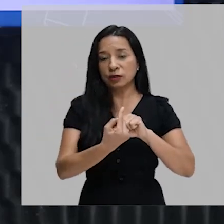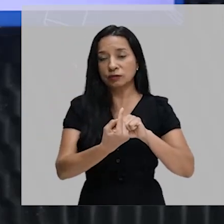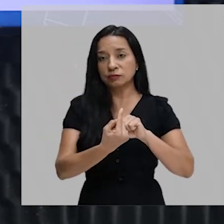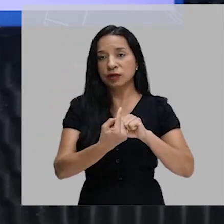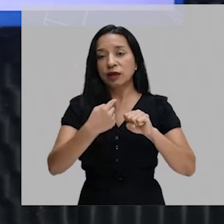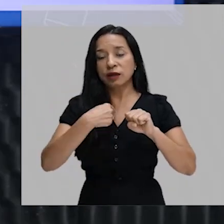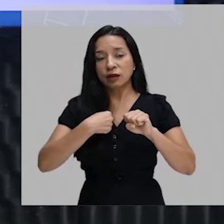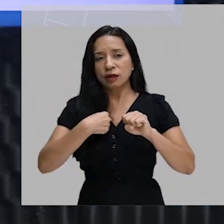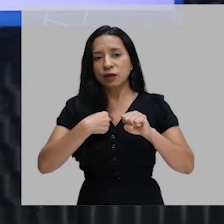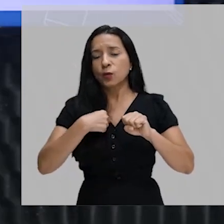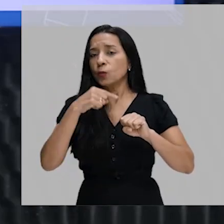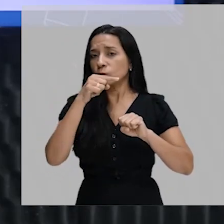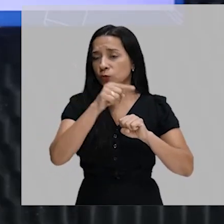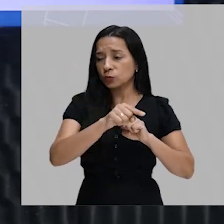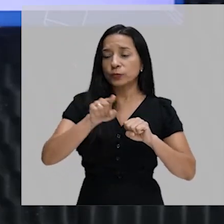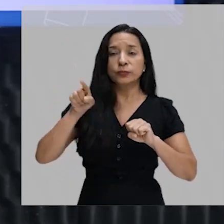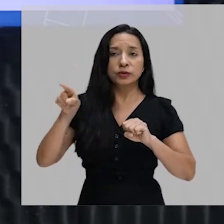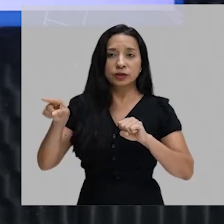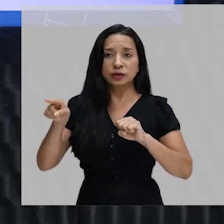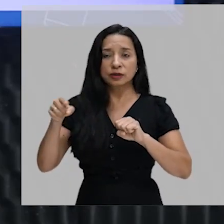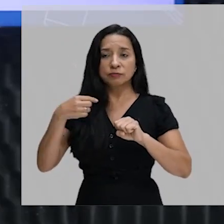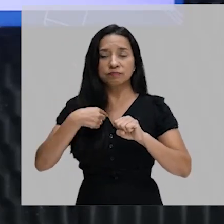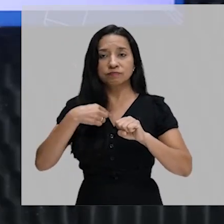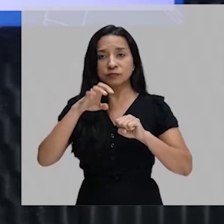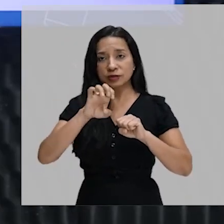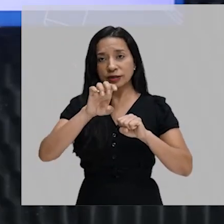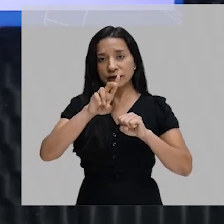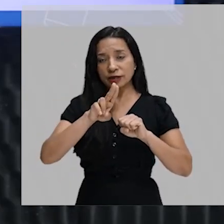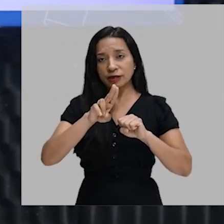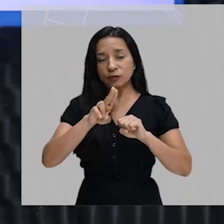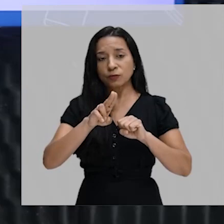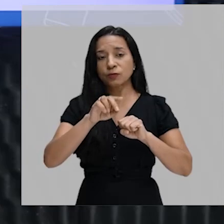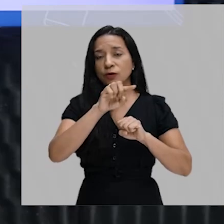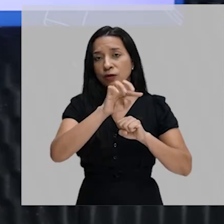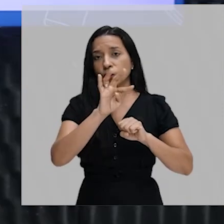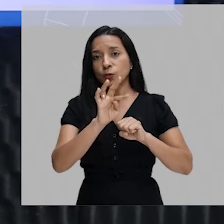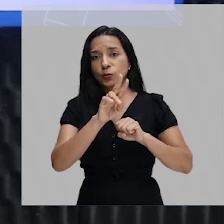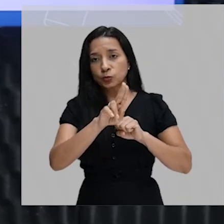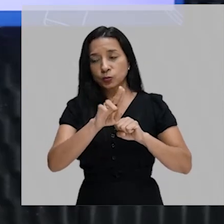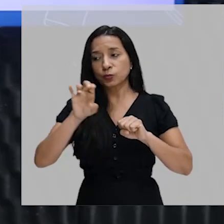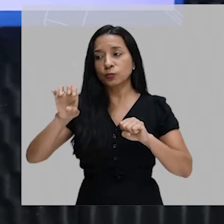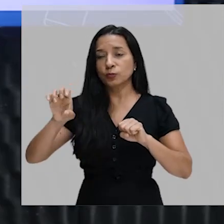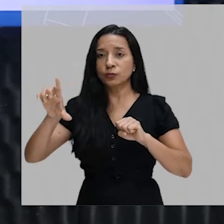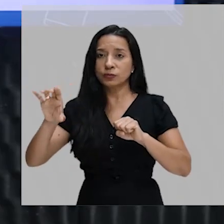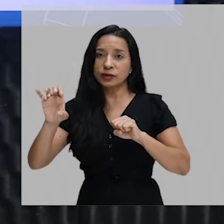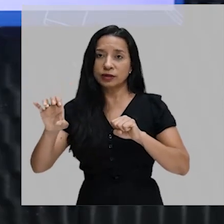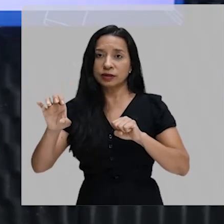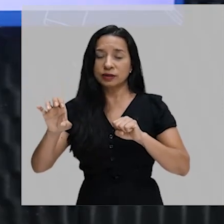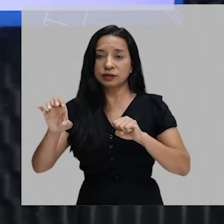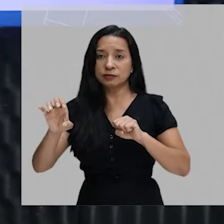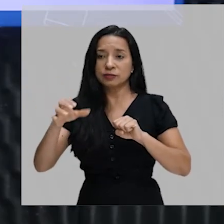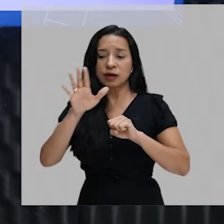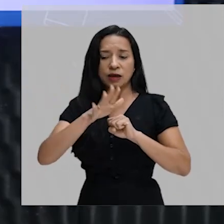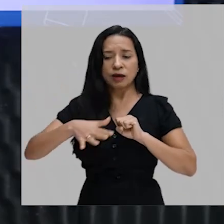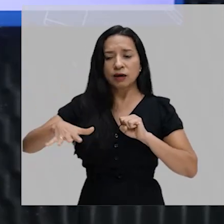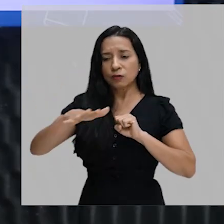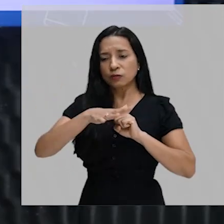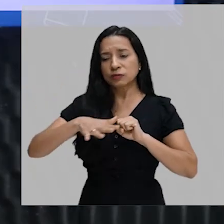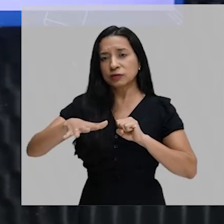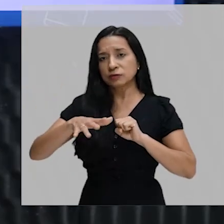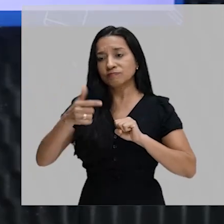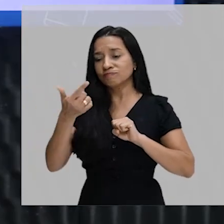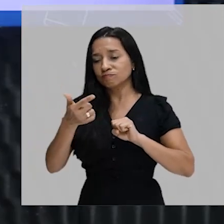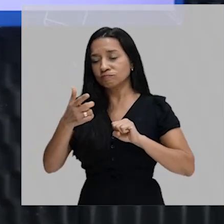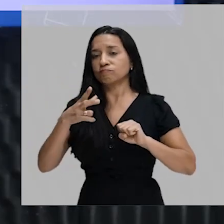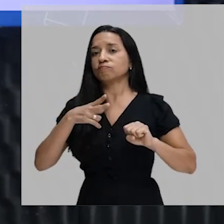ela, terceira pessoa, tá bom? Então, vai ficar algo no campo da impessoalidade, tá bom?